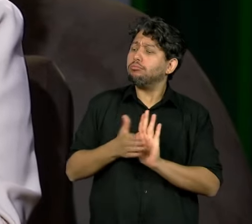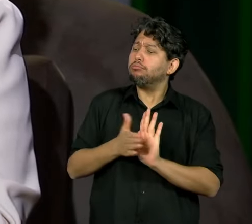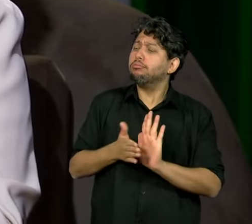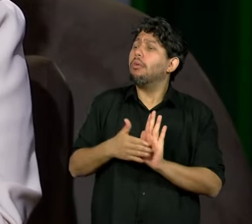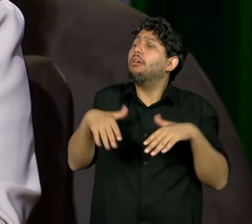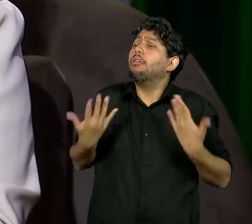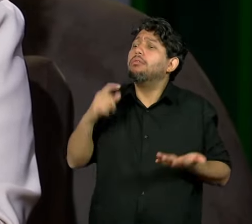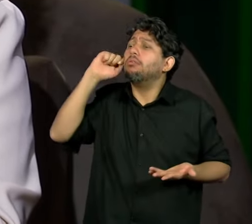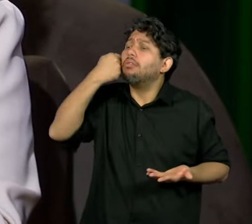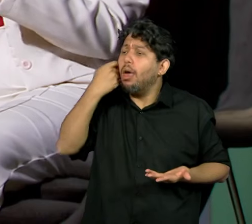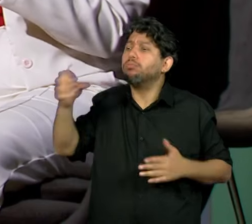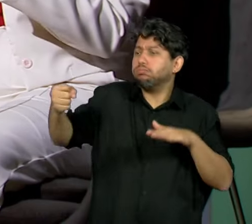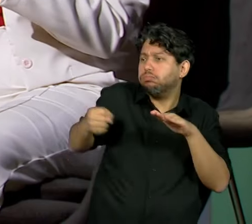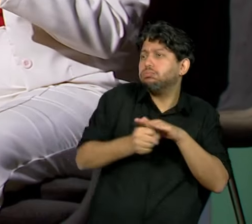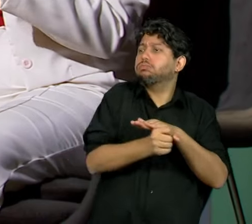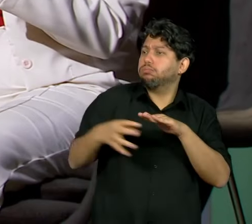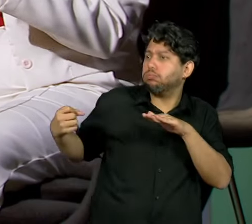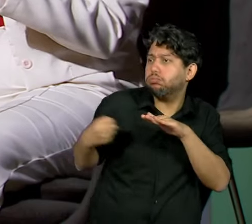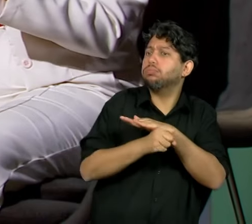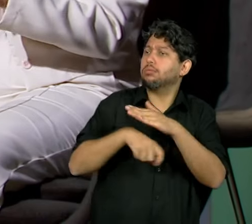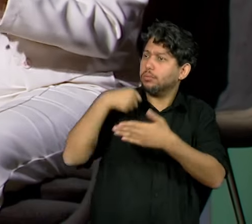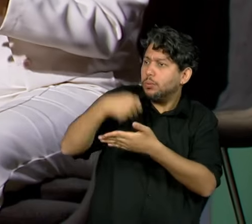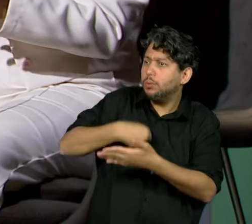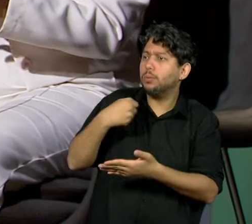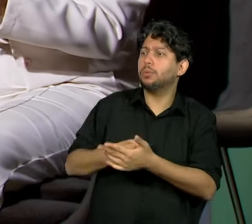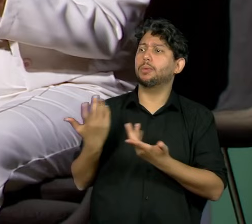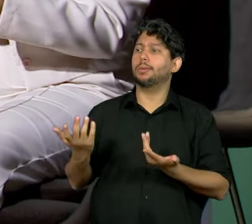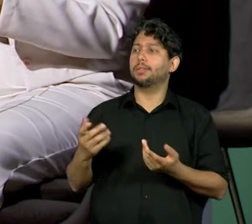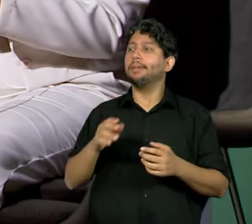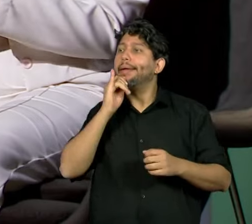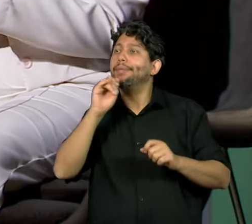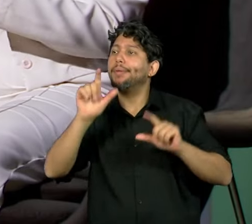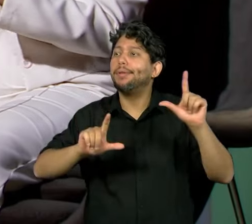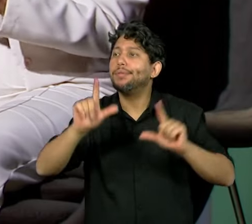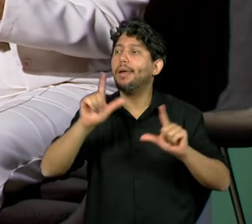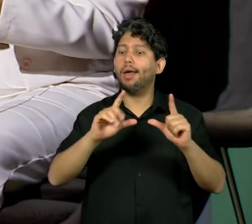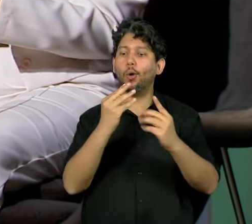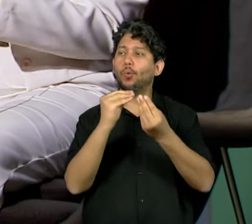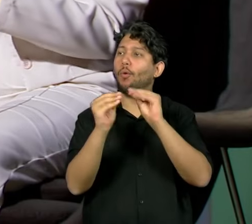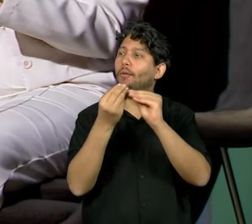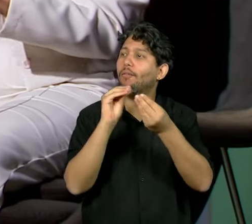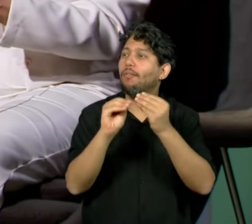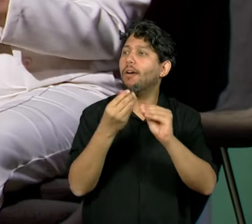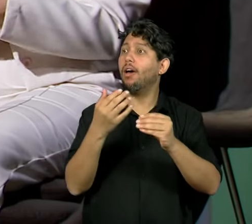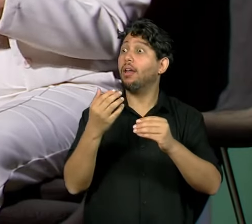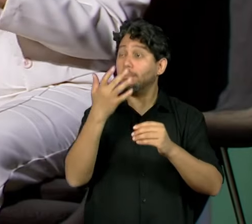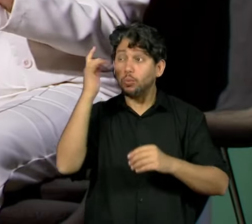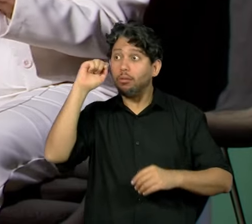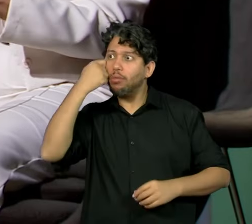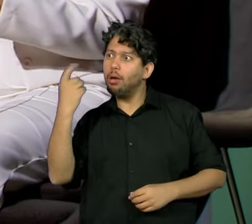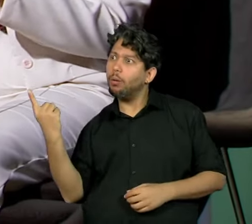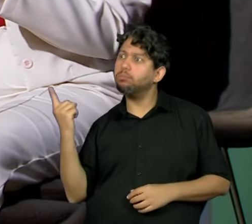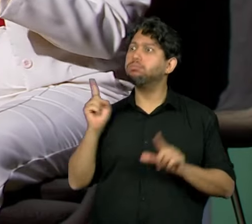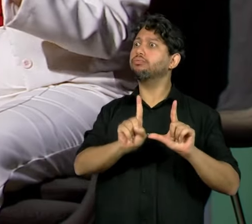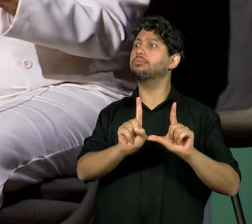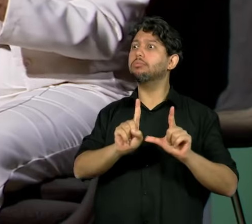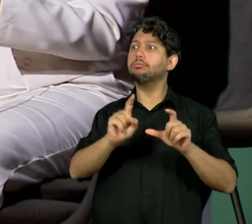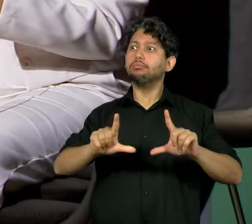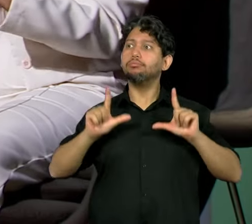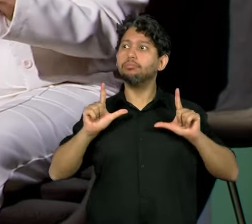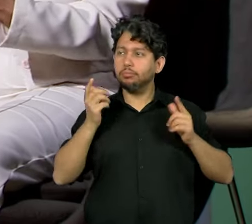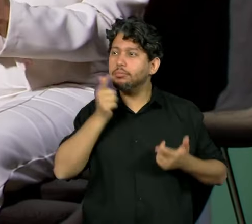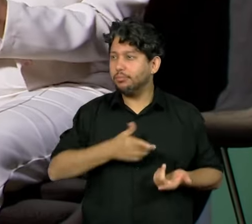negros nas exposições, na televisão, né, nas novelas, né? Existem, o movimento negro, por